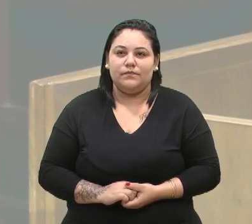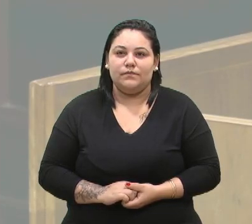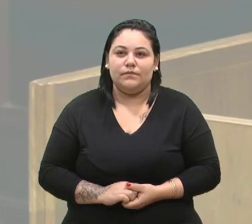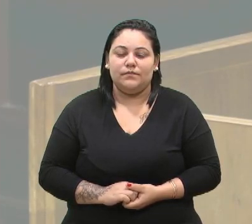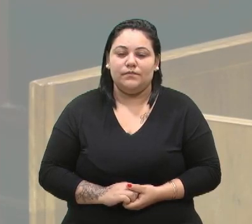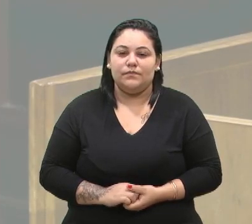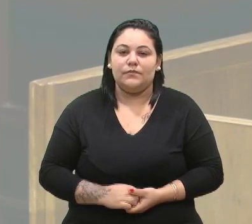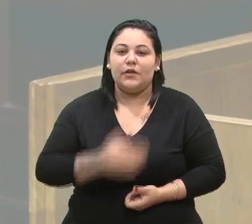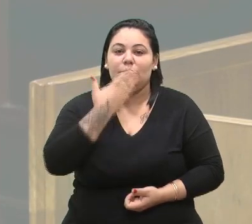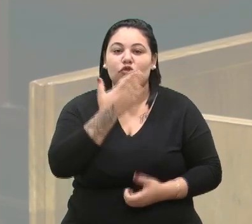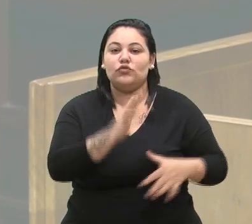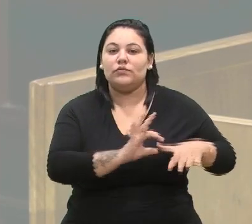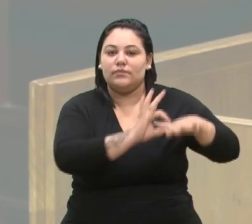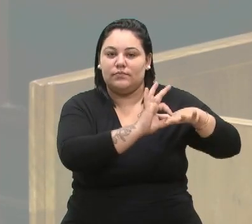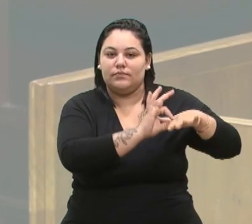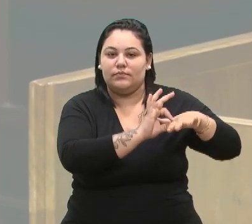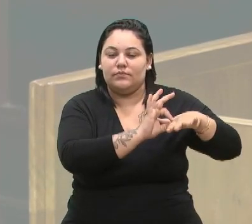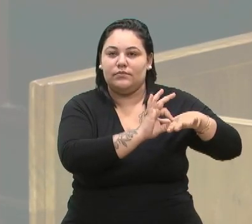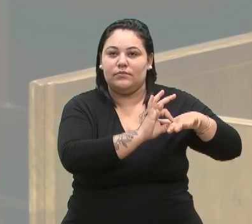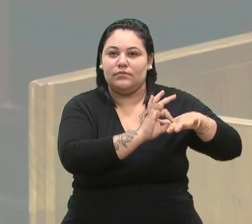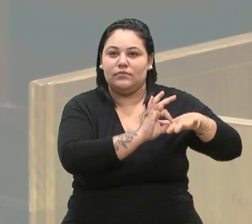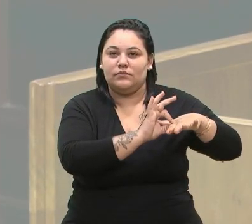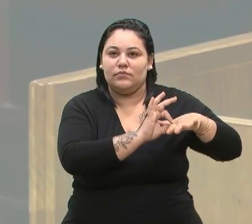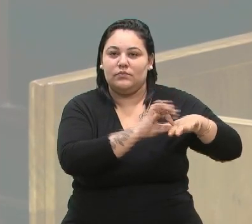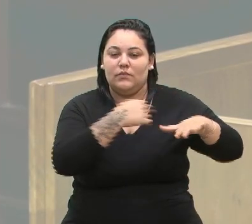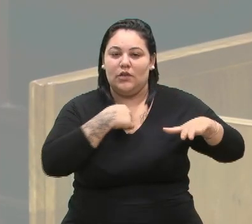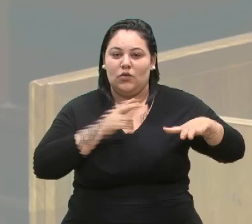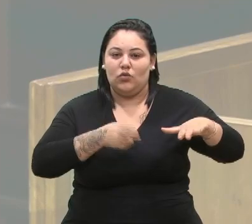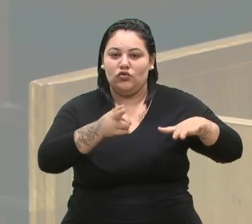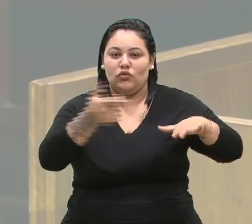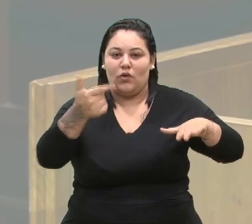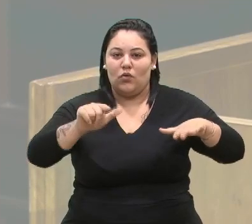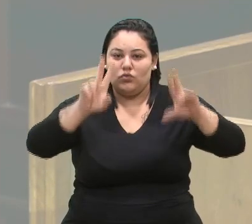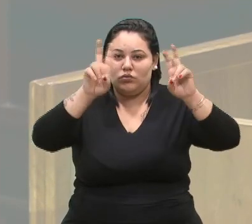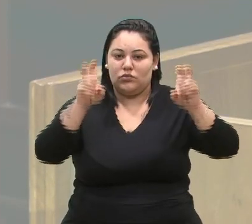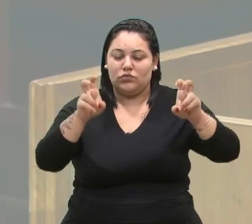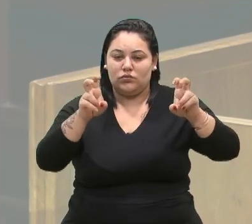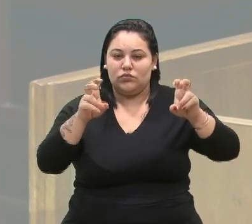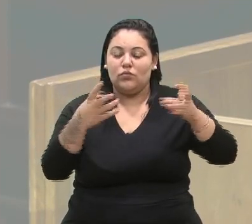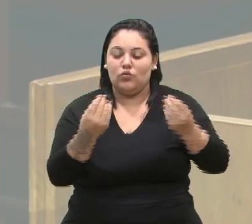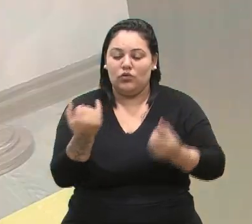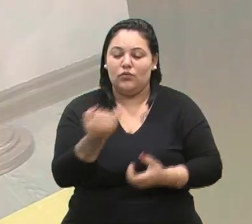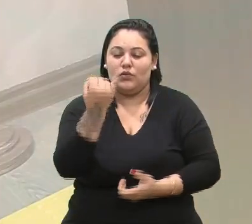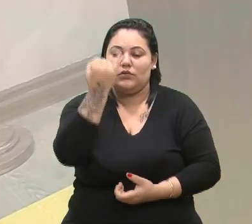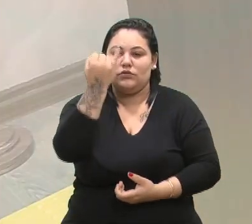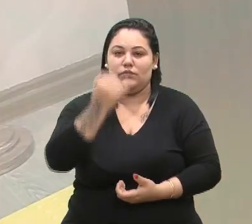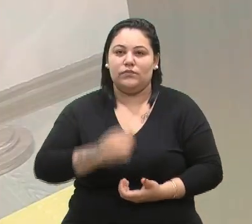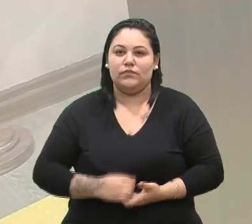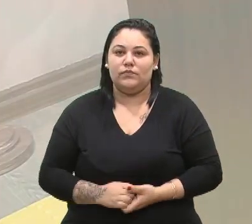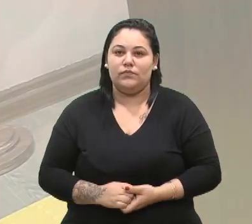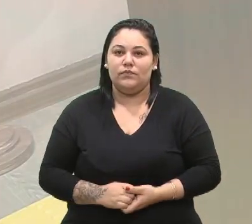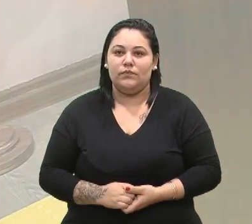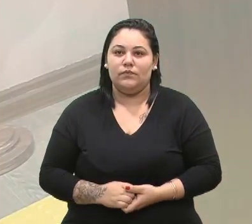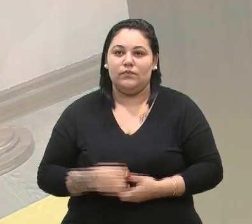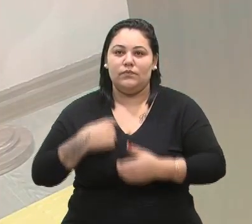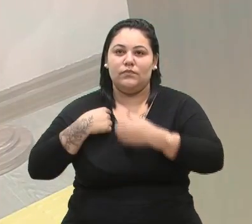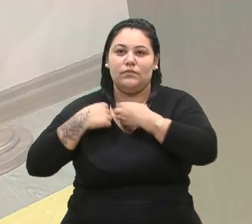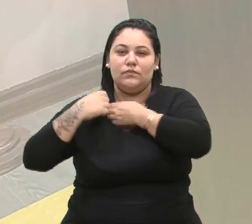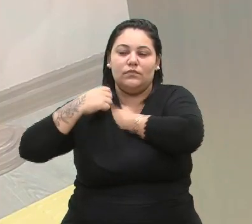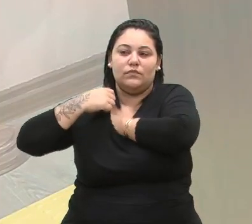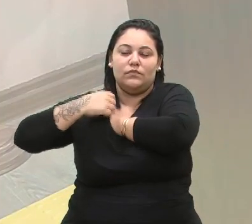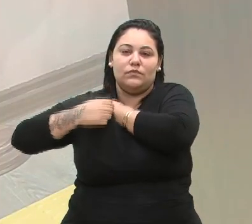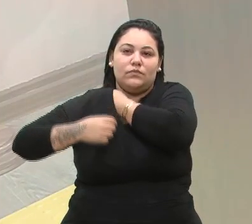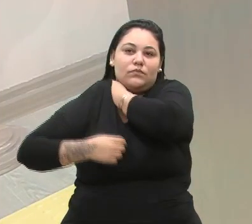Peço a declaração de líder... Para mim, seguir num outro assunto também de extrema importância. Em declaração de líder, a bancada do